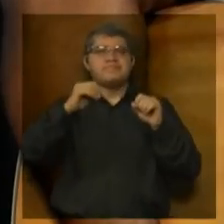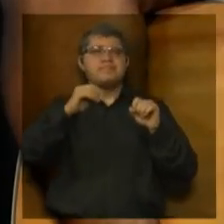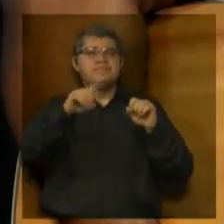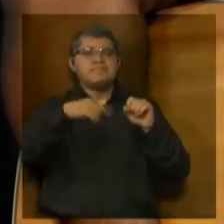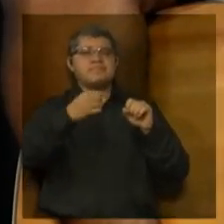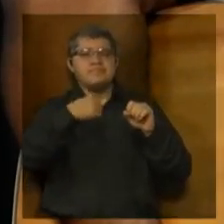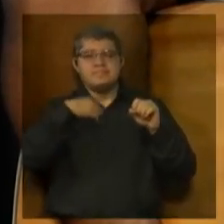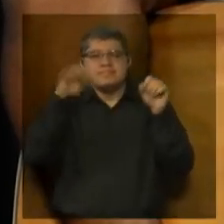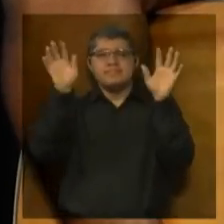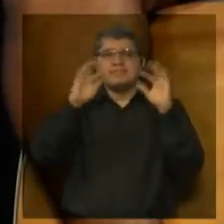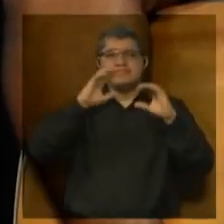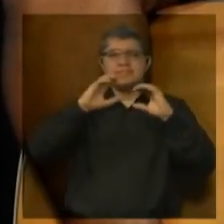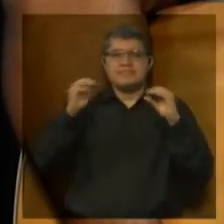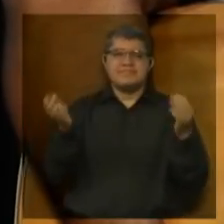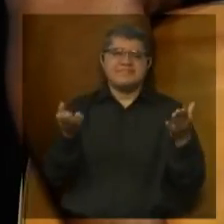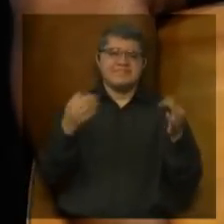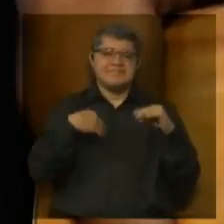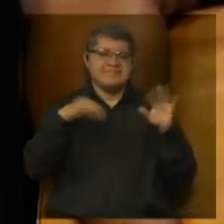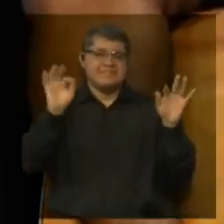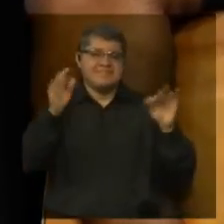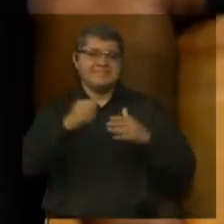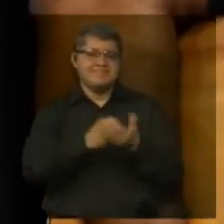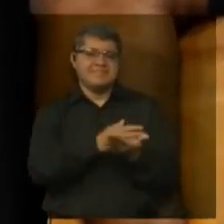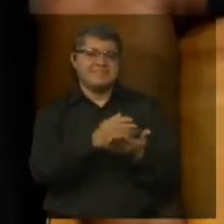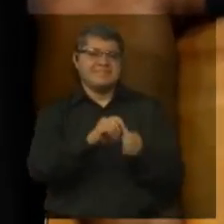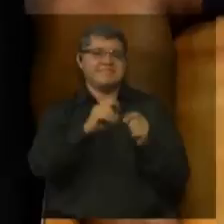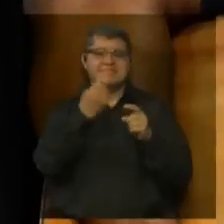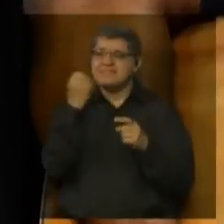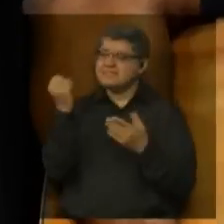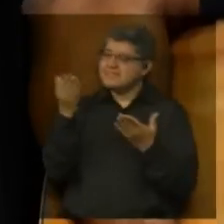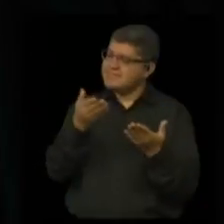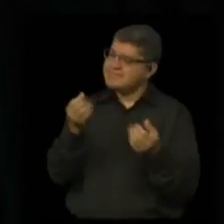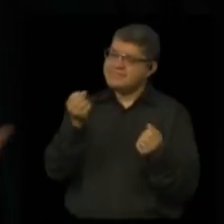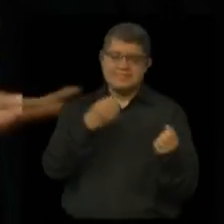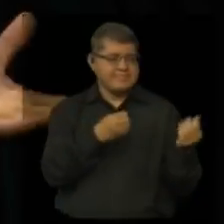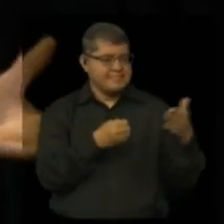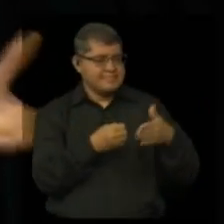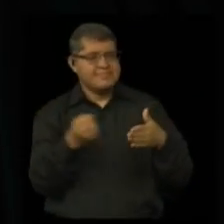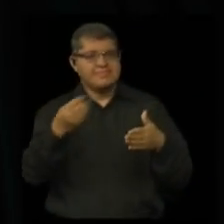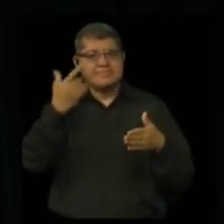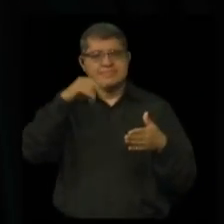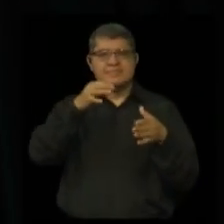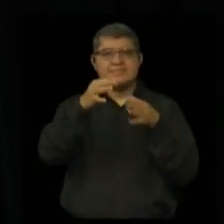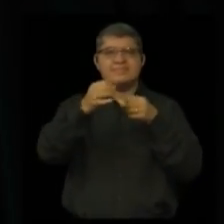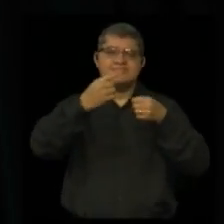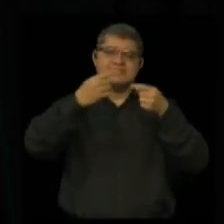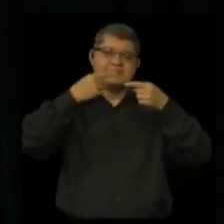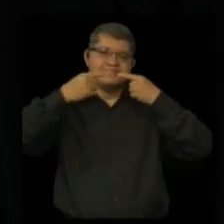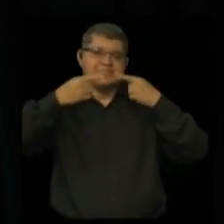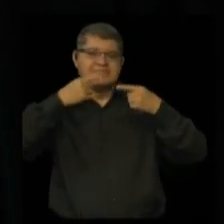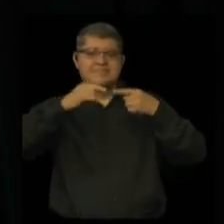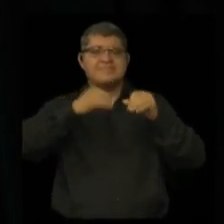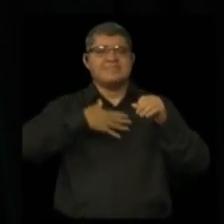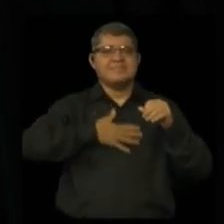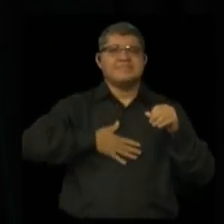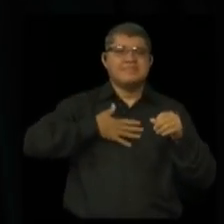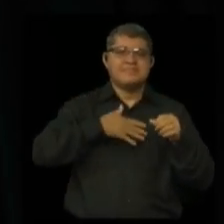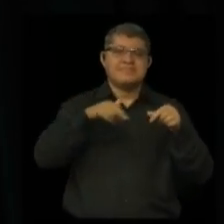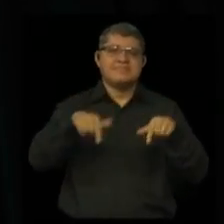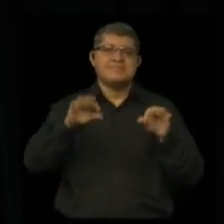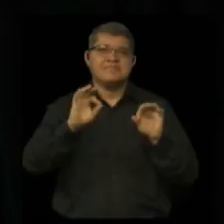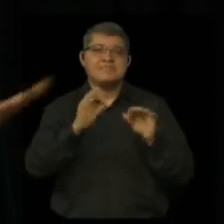e muito feliz de cantar essa canção agora, iniciando gente, esse teu programa lindo. Bem-vindos mais uma vez ao programa Musicidade, né? É um prazer tê-los